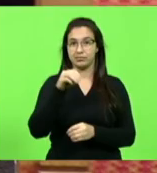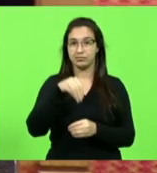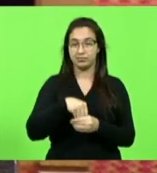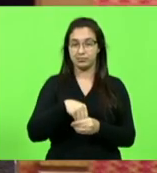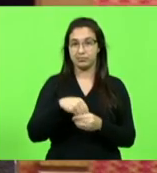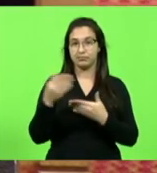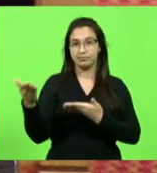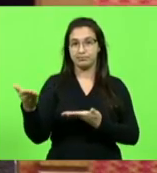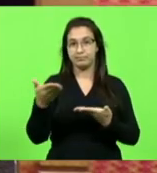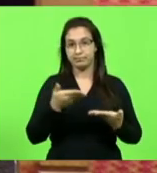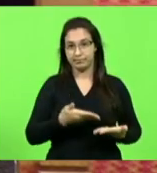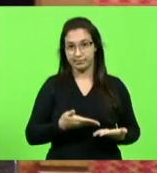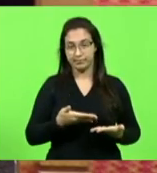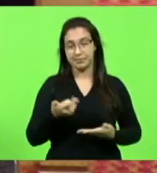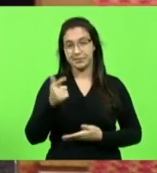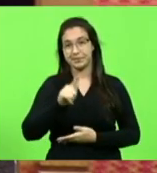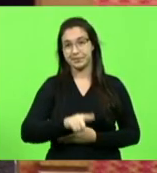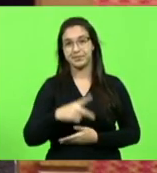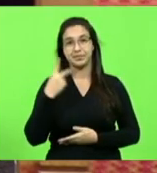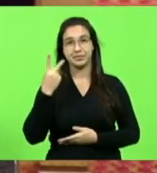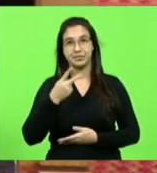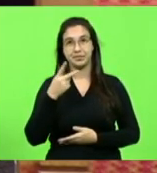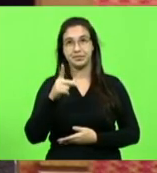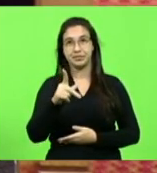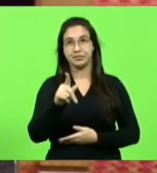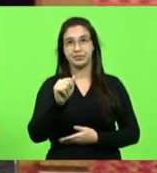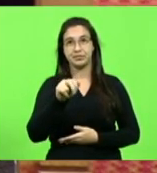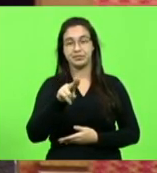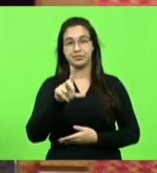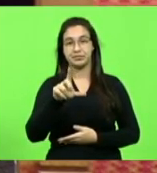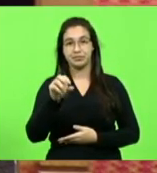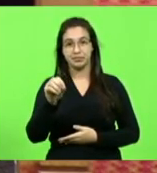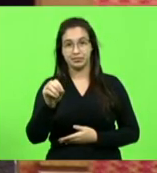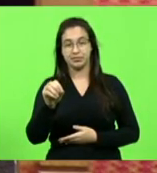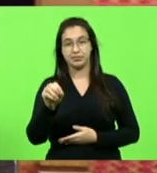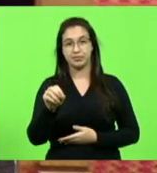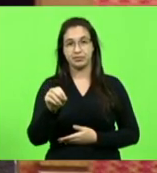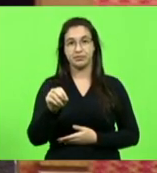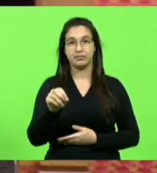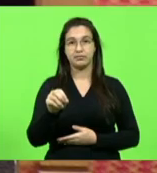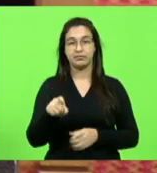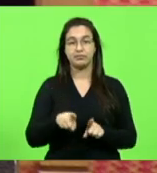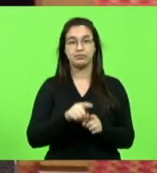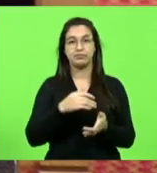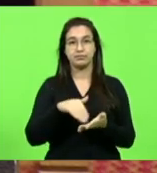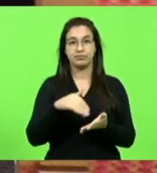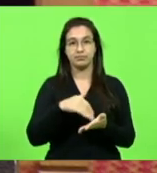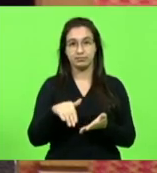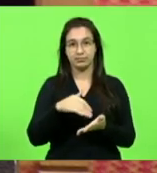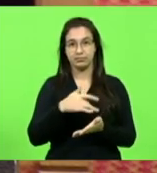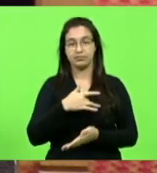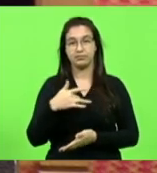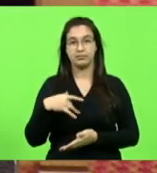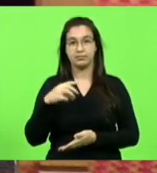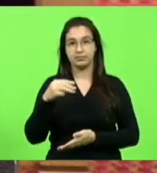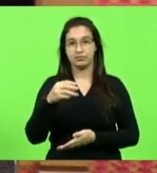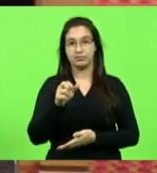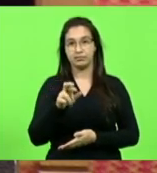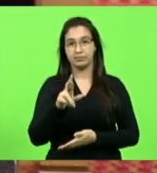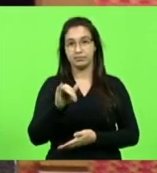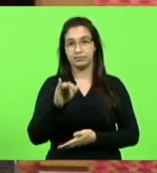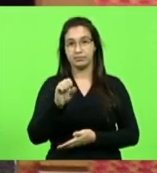bem-vindos. E o vereador Paulo Sérgio Bortolini e a secretária da Saúde, Maristela,